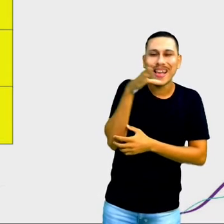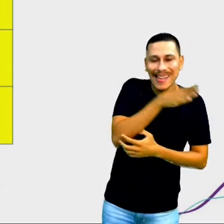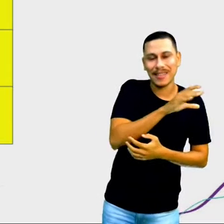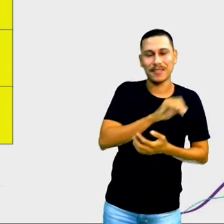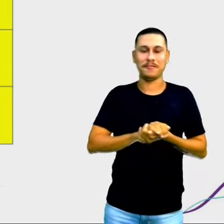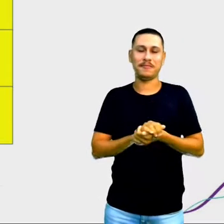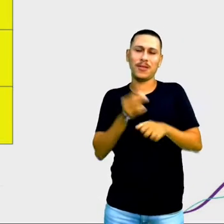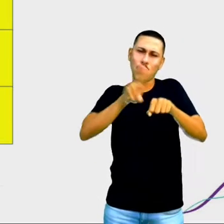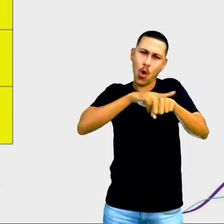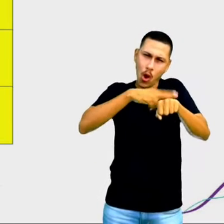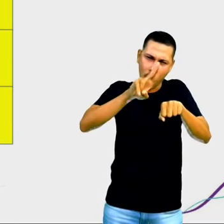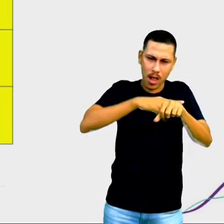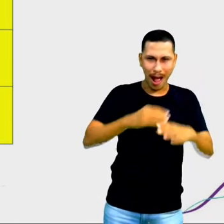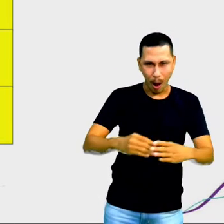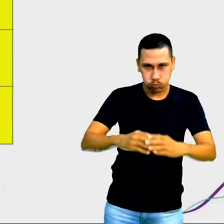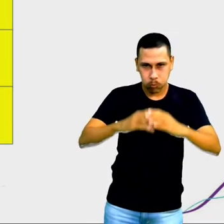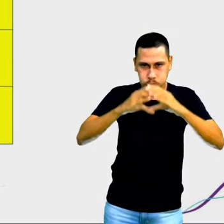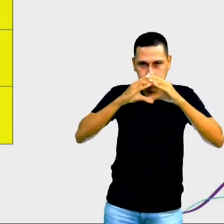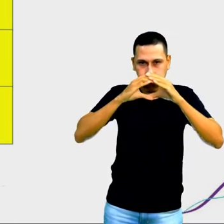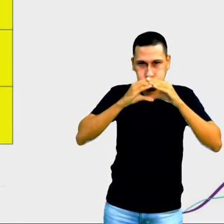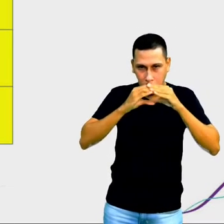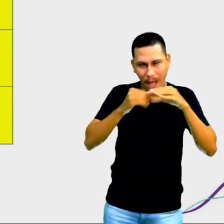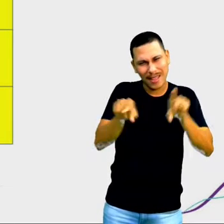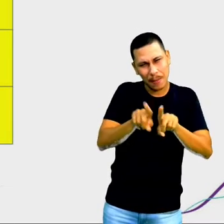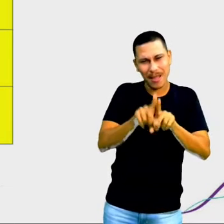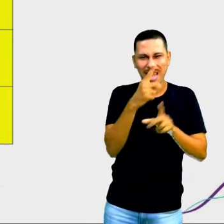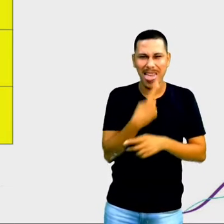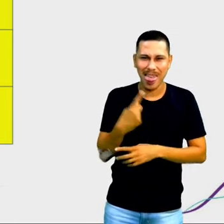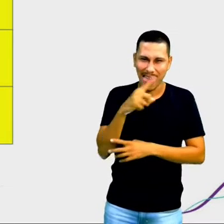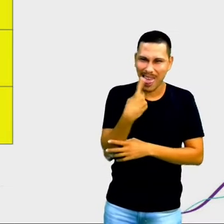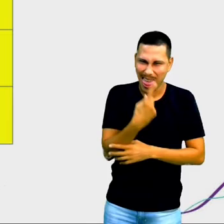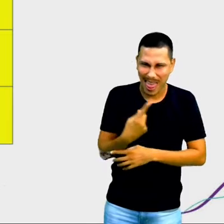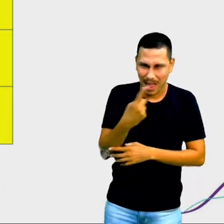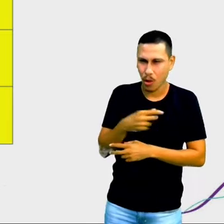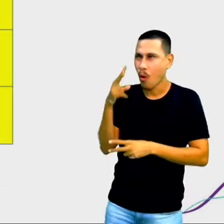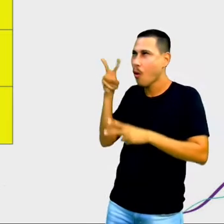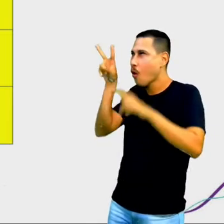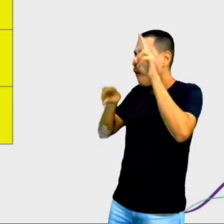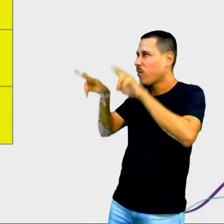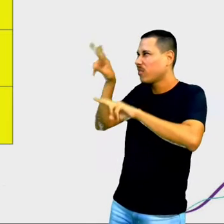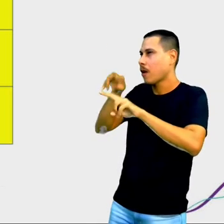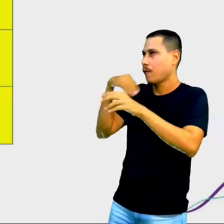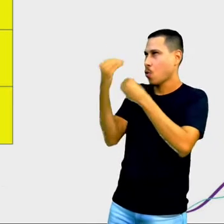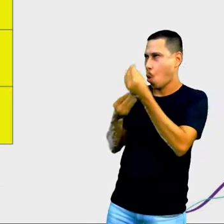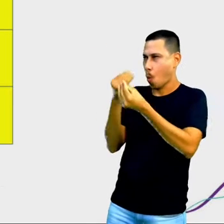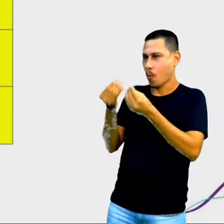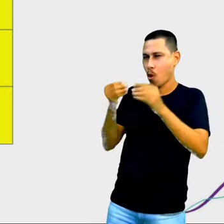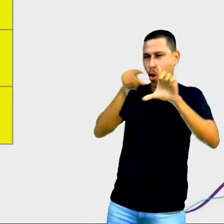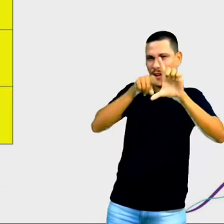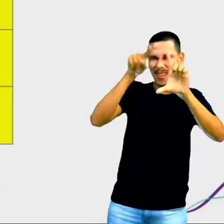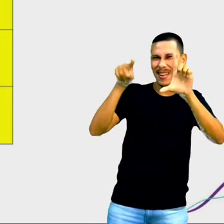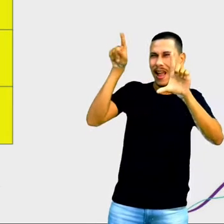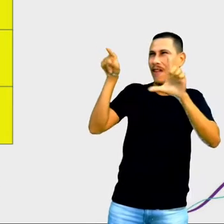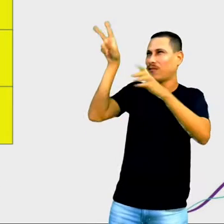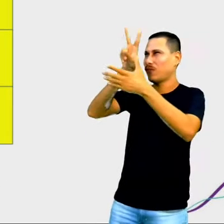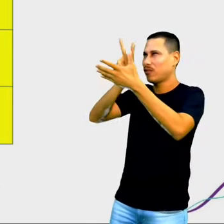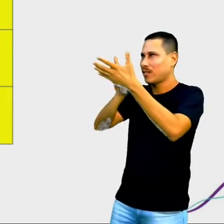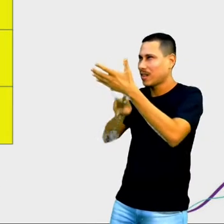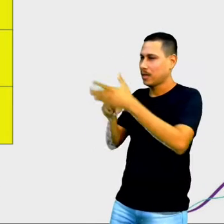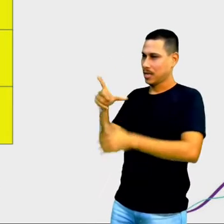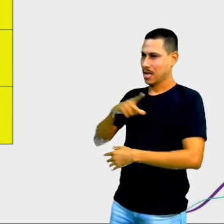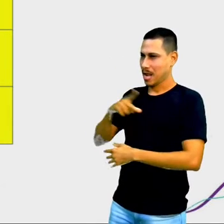chocolate, hambúrguer e pirulito. Observe aqui, ó, como é que se lê um gráfico. Aqui temos